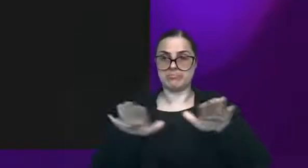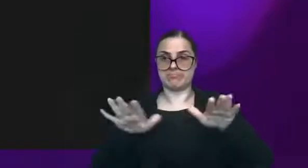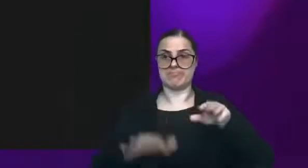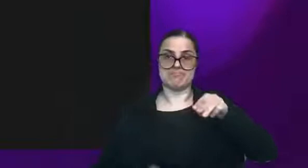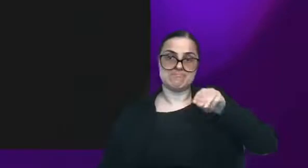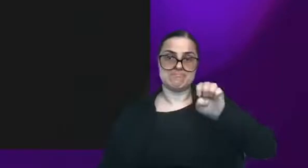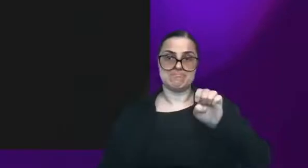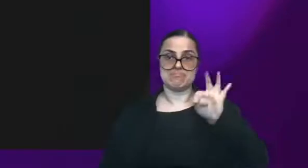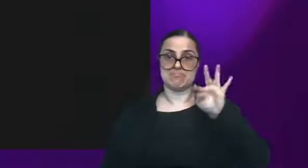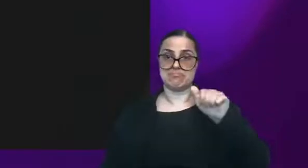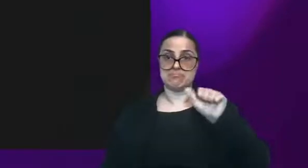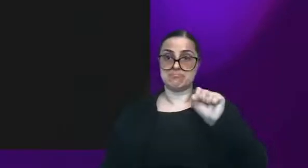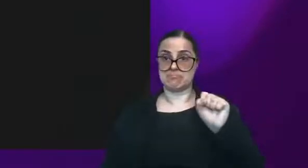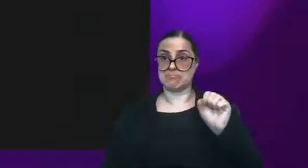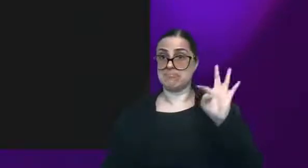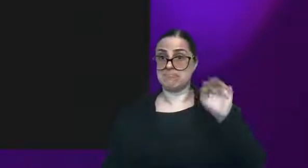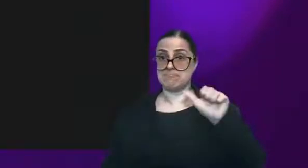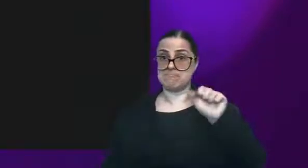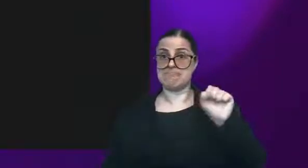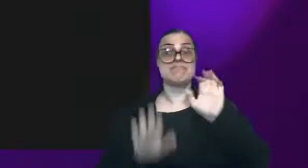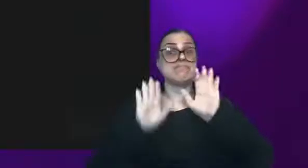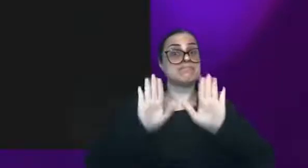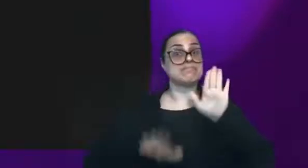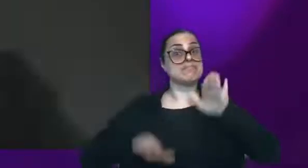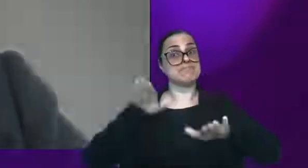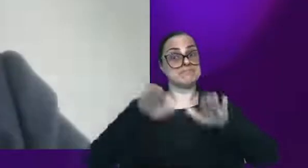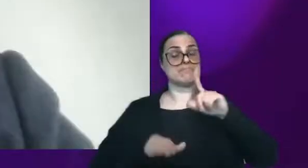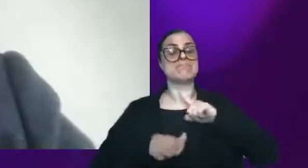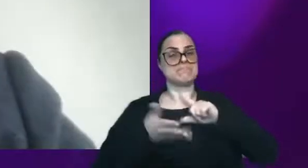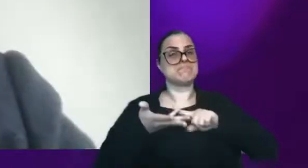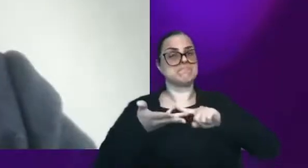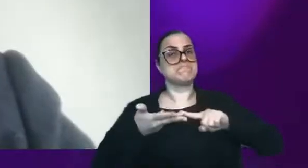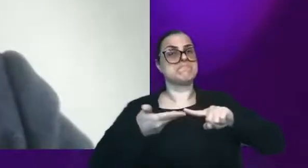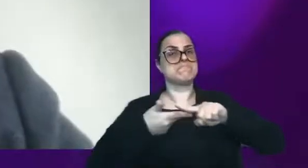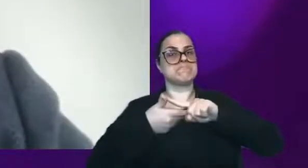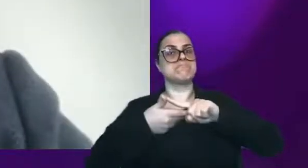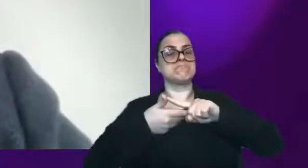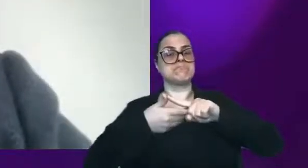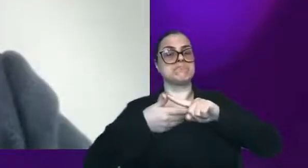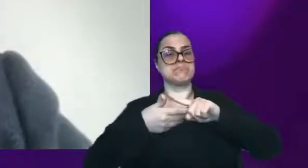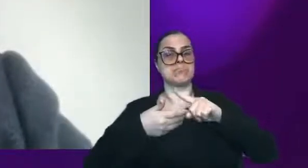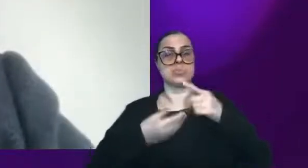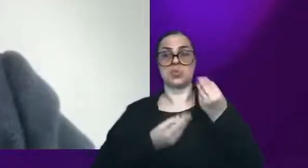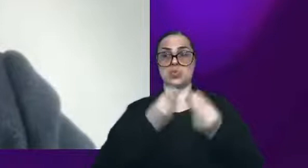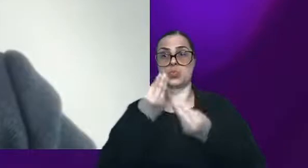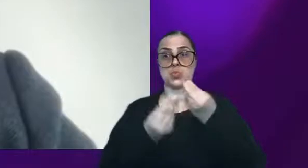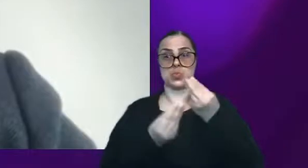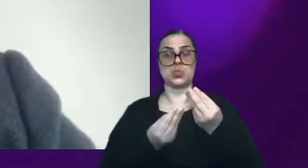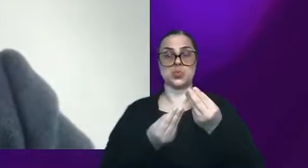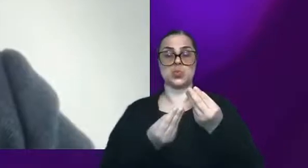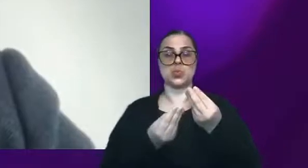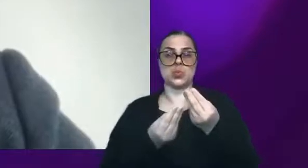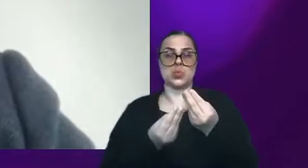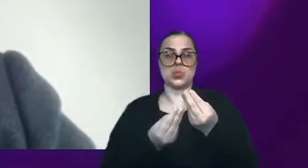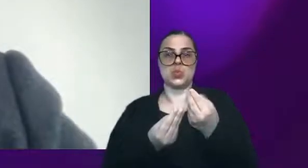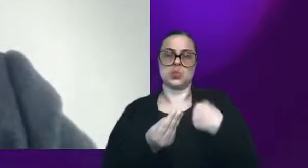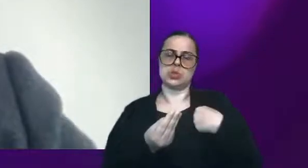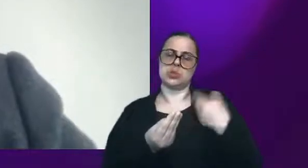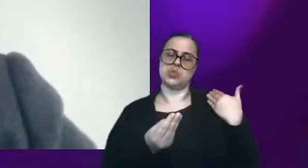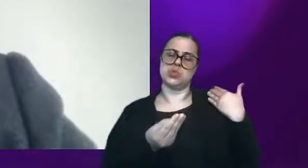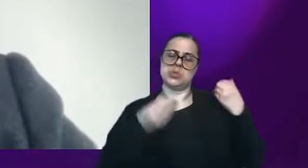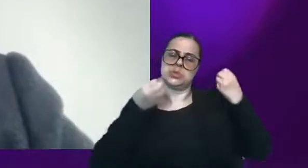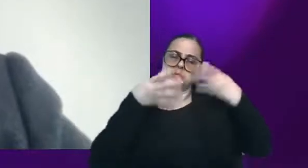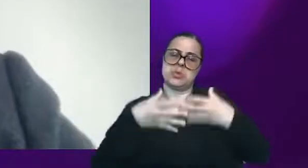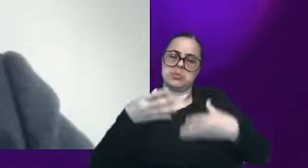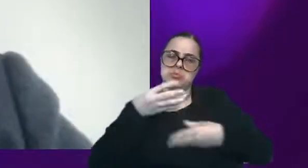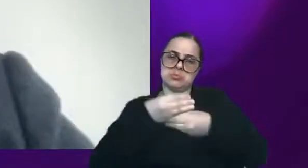eram muitas vezes indicações baseadas em critérios de compaixão, como eu já expliquei. E vimos que isso não resultava. De